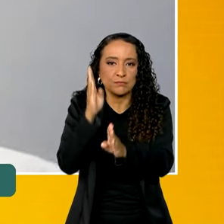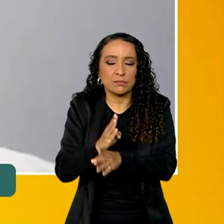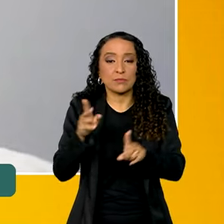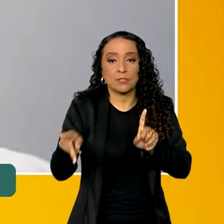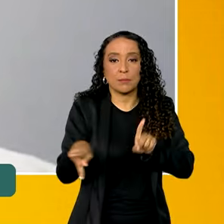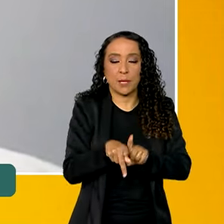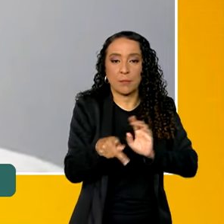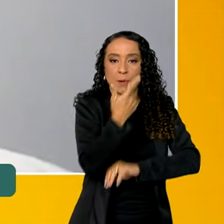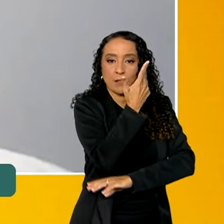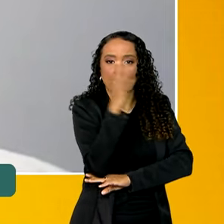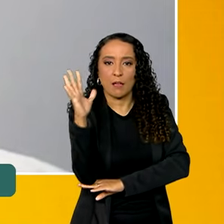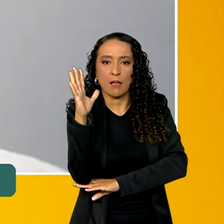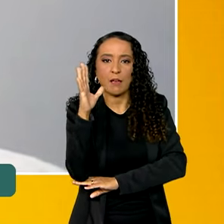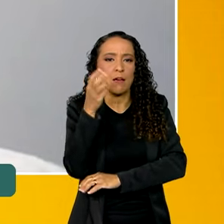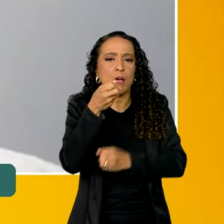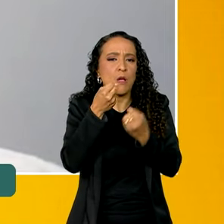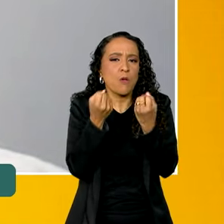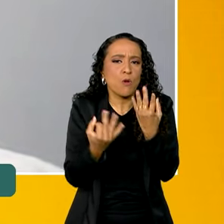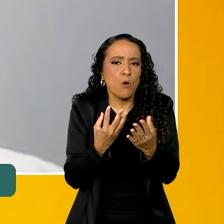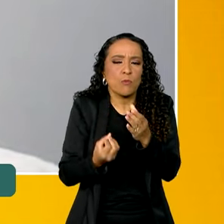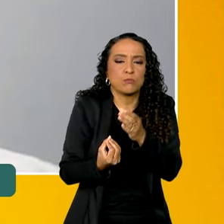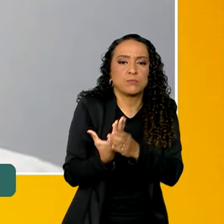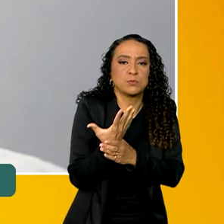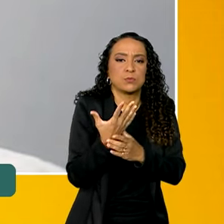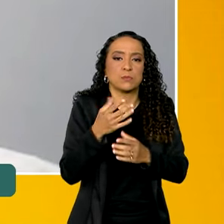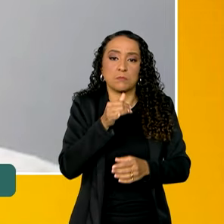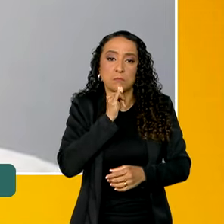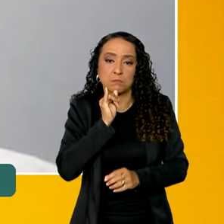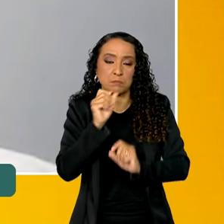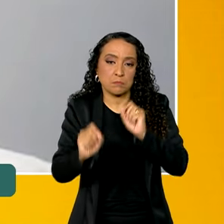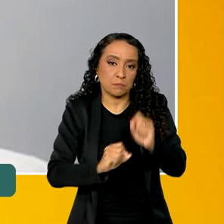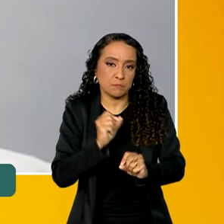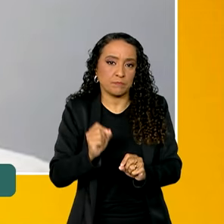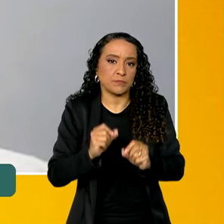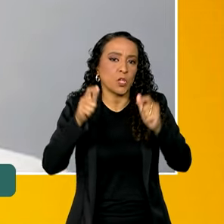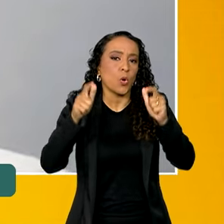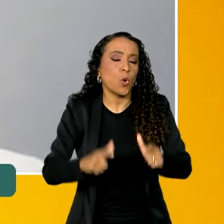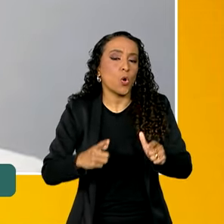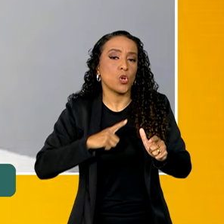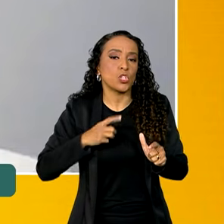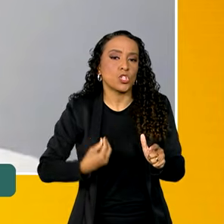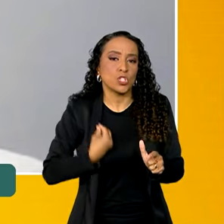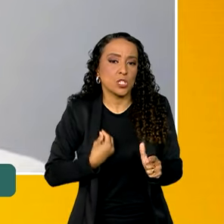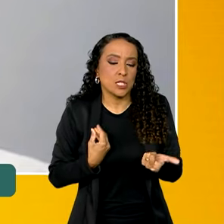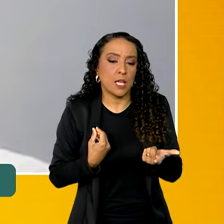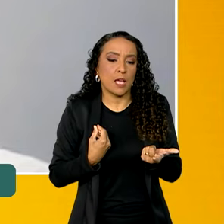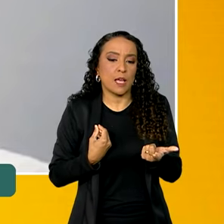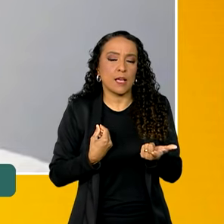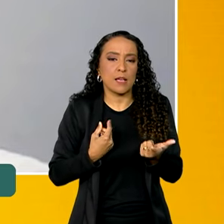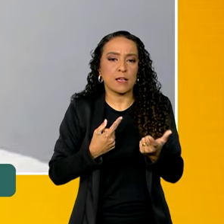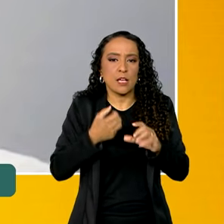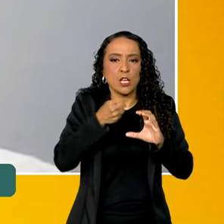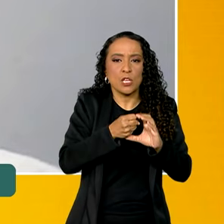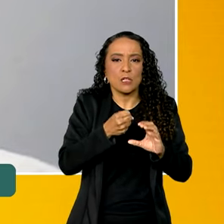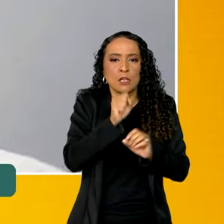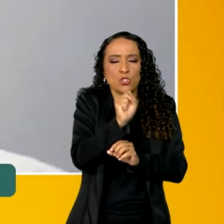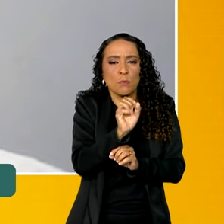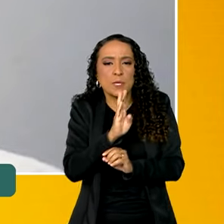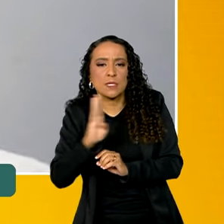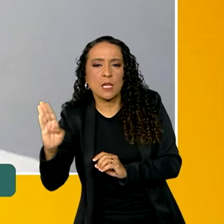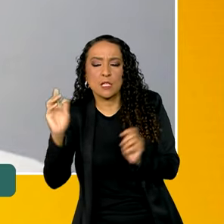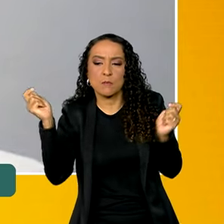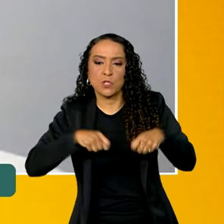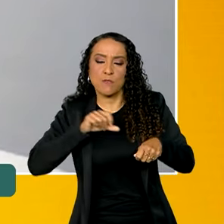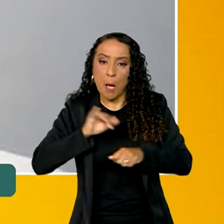natureza, sua composição, e aí, por exemplo, onde estariam substâncias, compostos, que possam